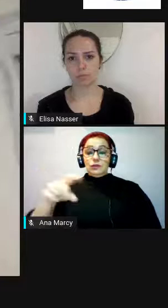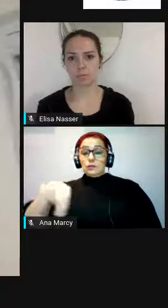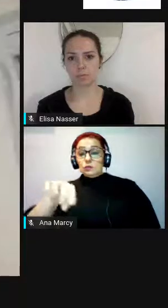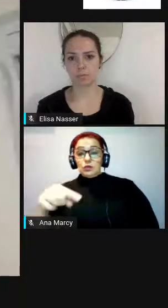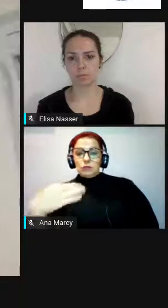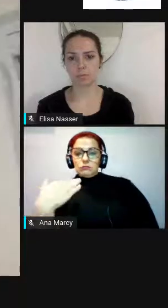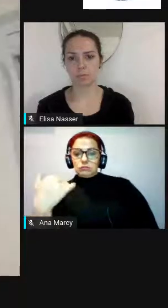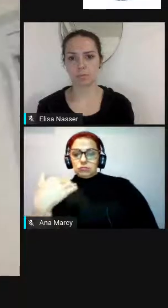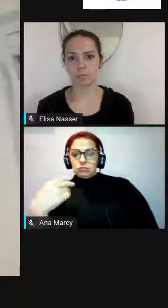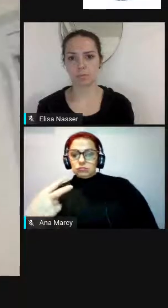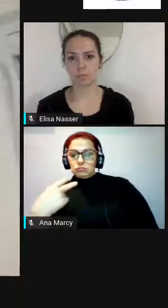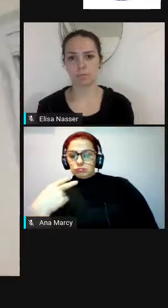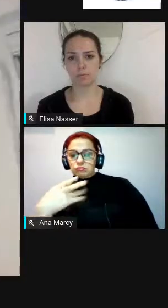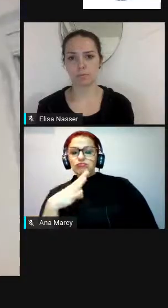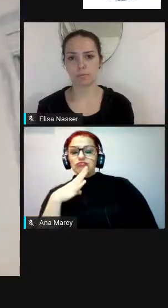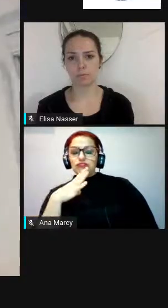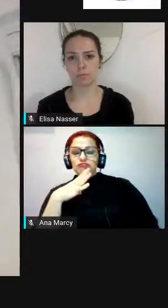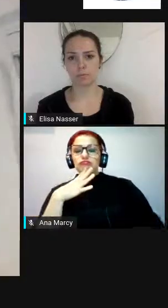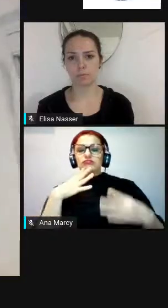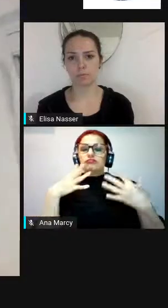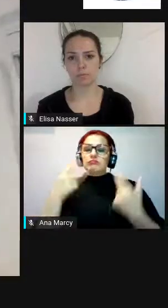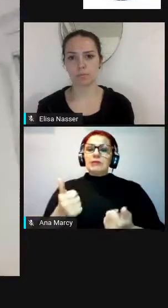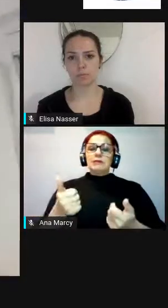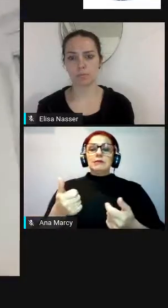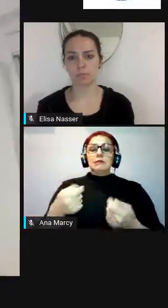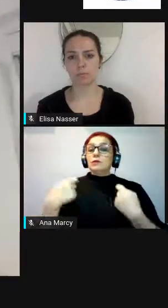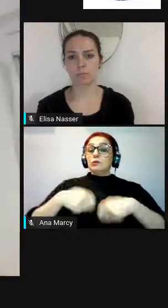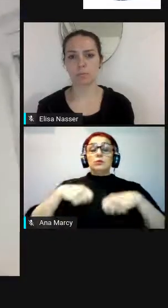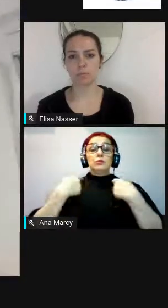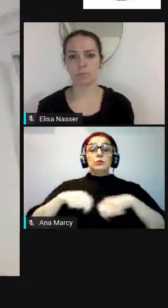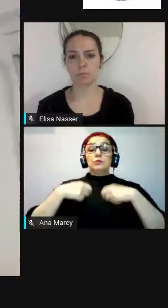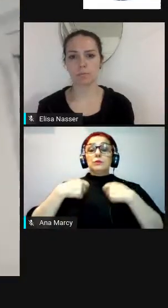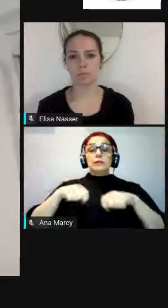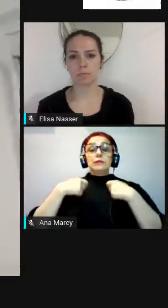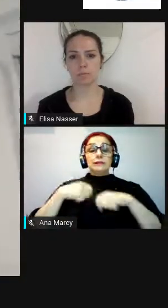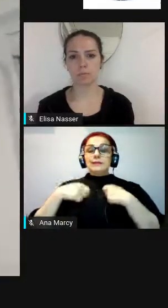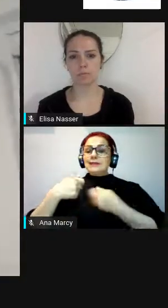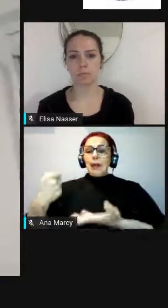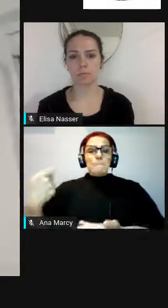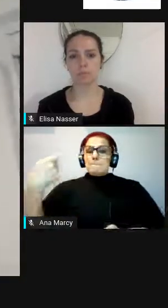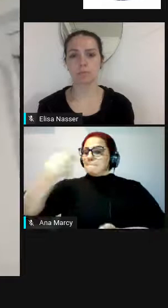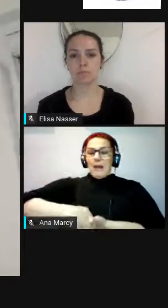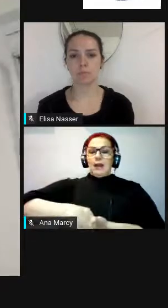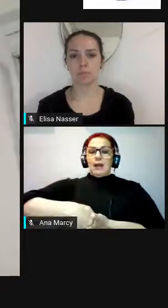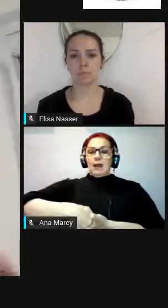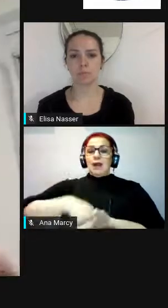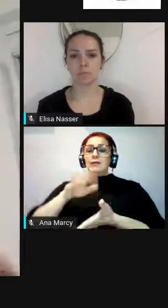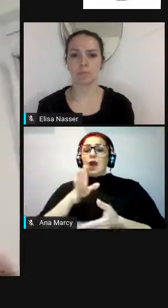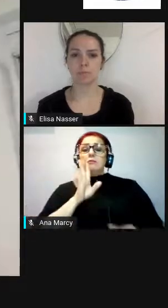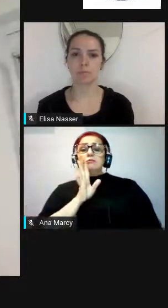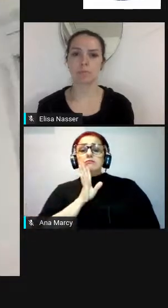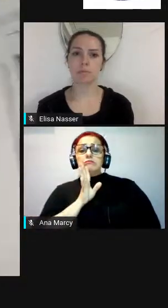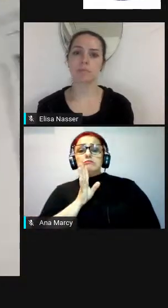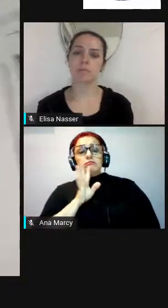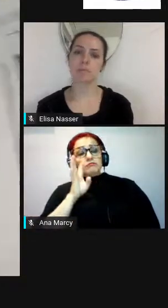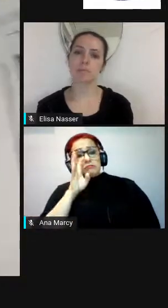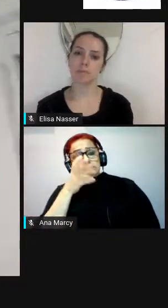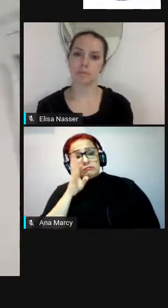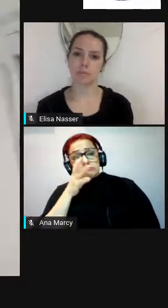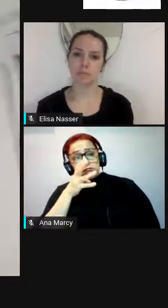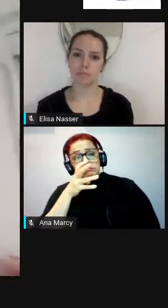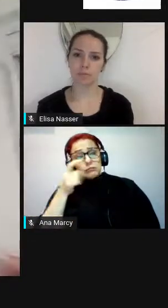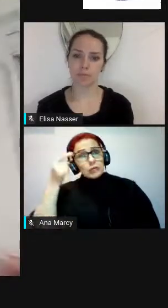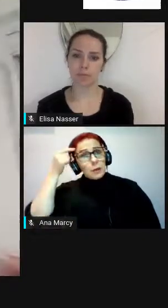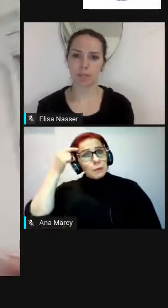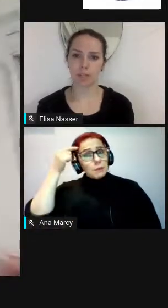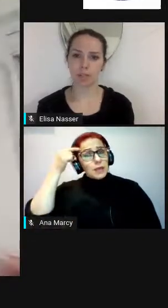faz a pessoa conhecer a qualidade do seu serviço sem necessariamente ela tá comprando de ti então no momento em que ela pensar em comprar